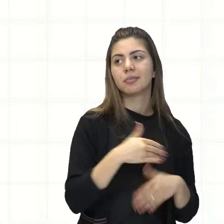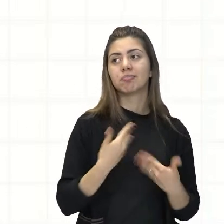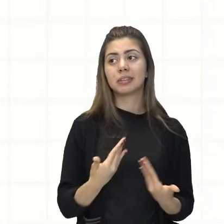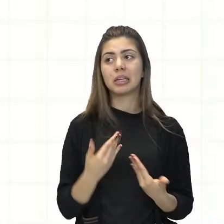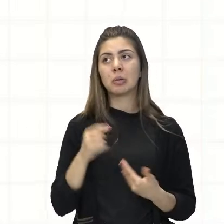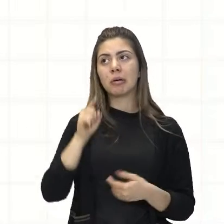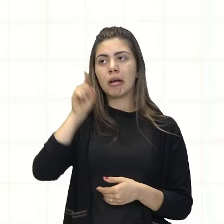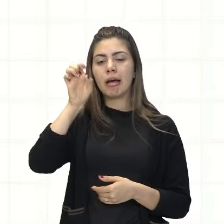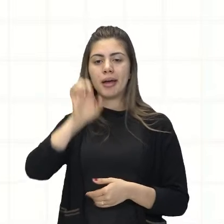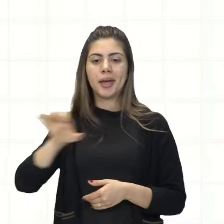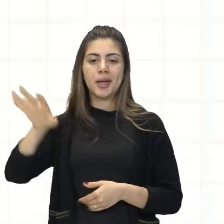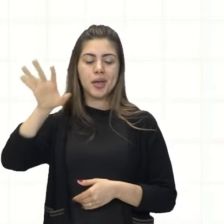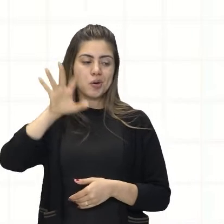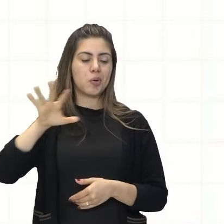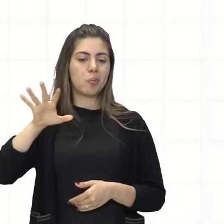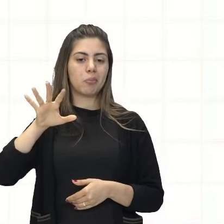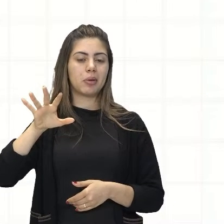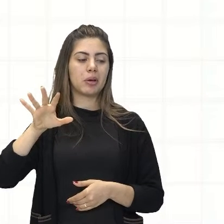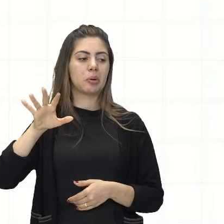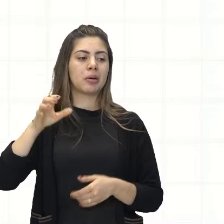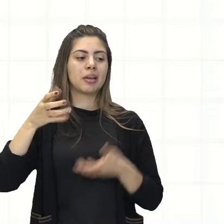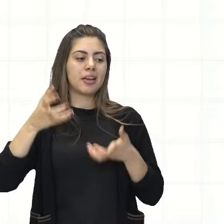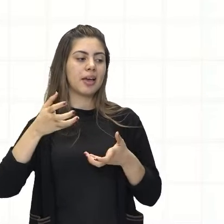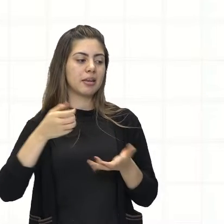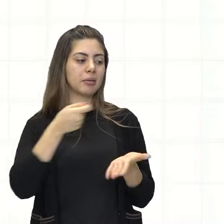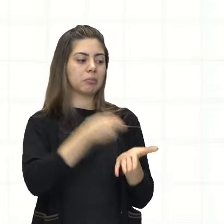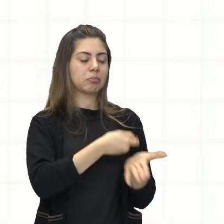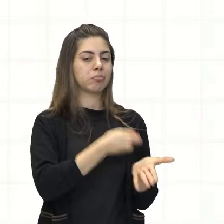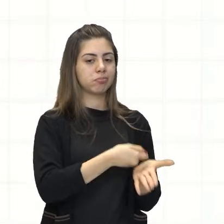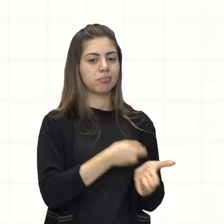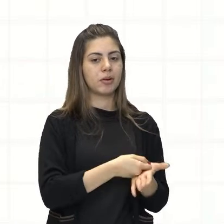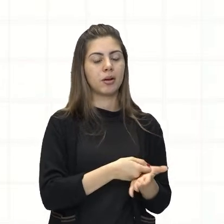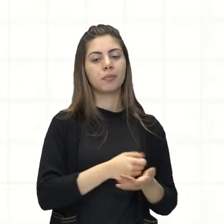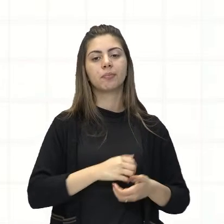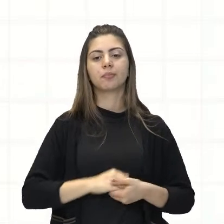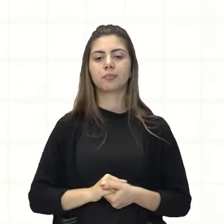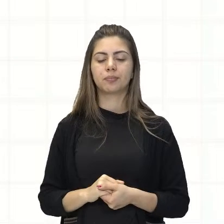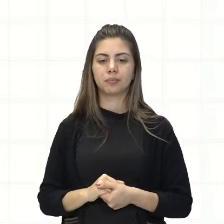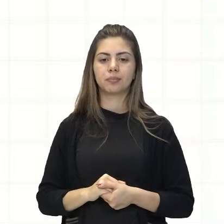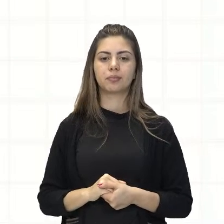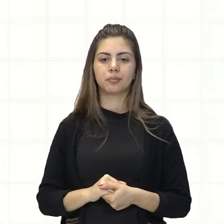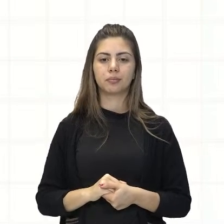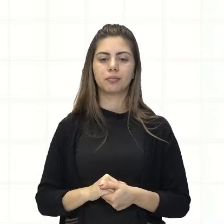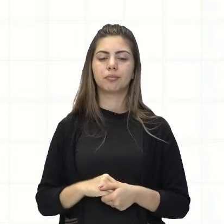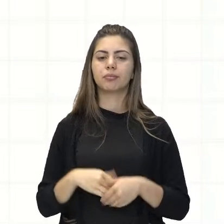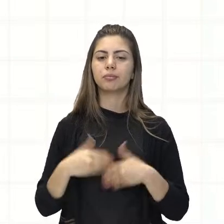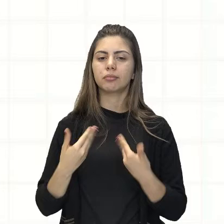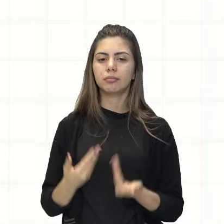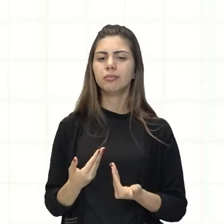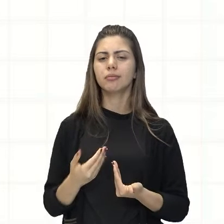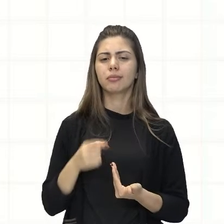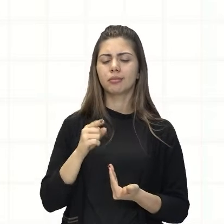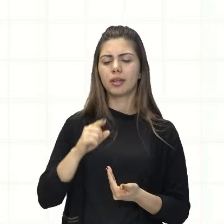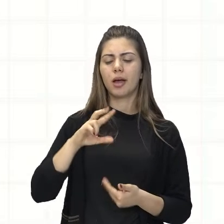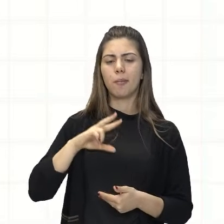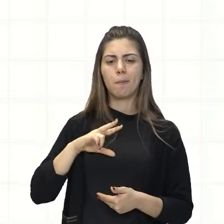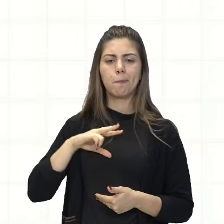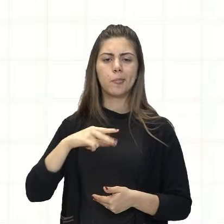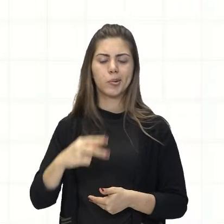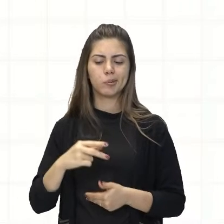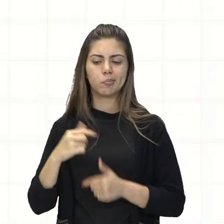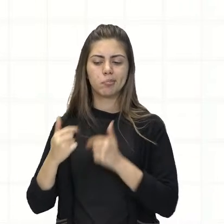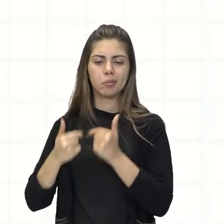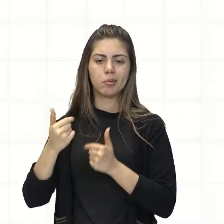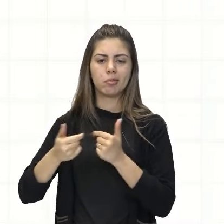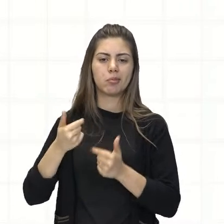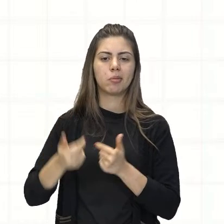não os torna incivilizados, apenas diferentes, certo? Então, a herança portuguesa abrange as